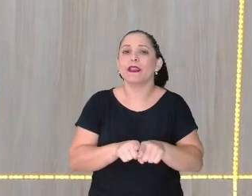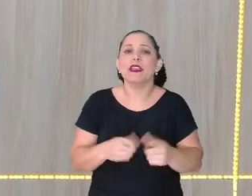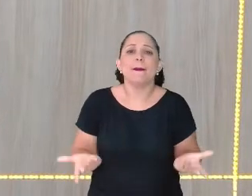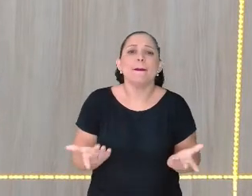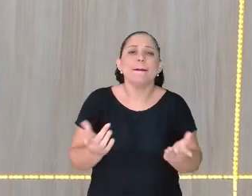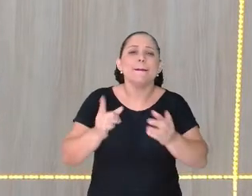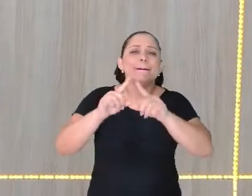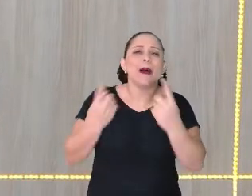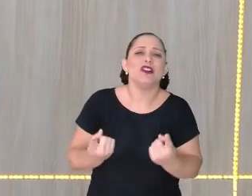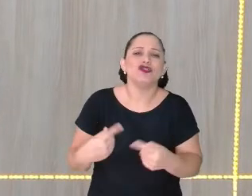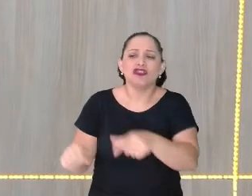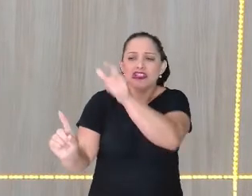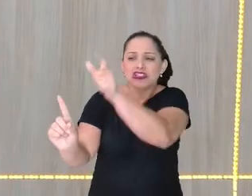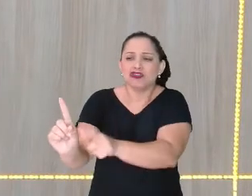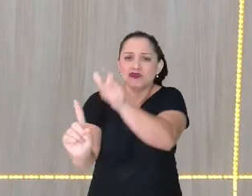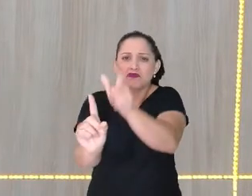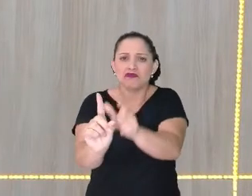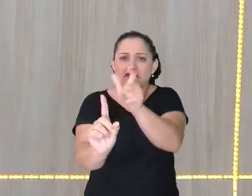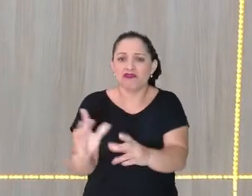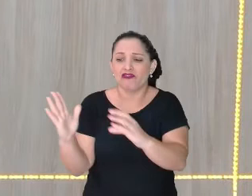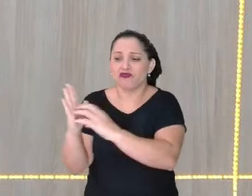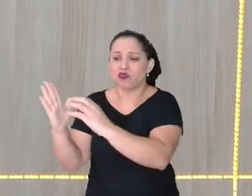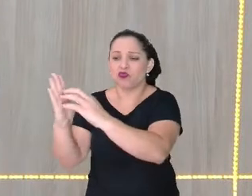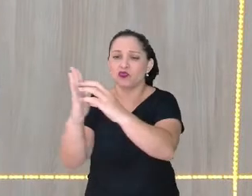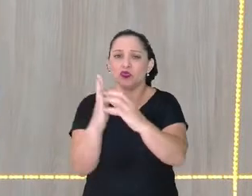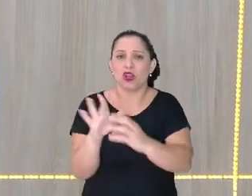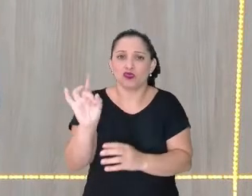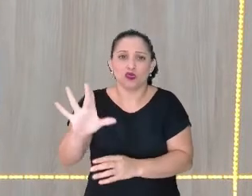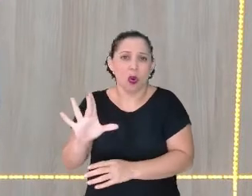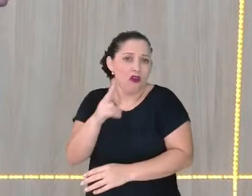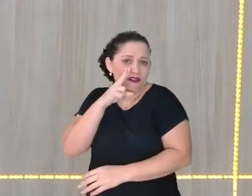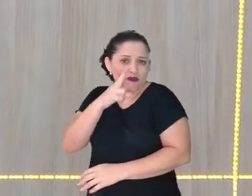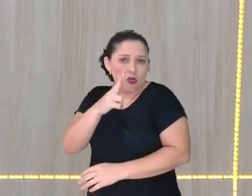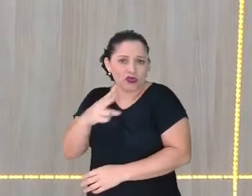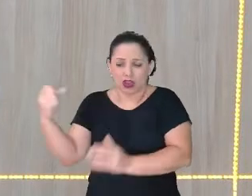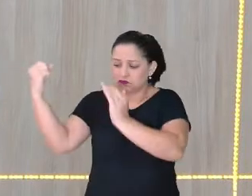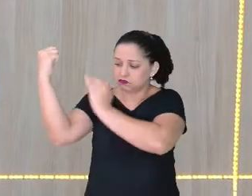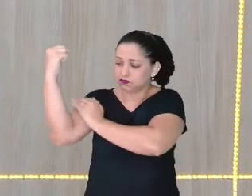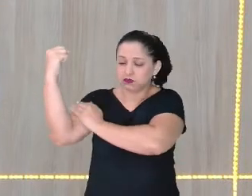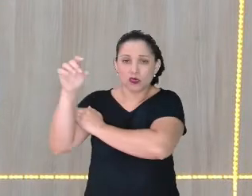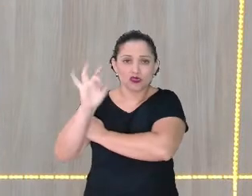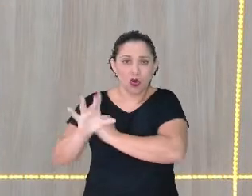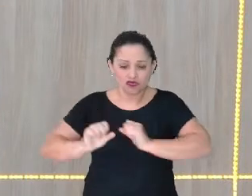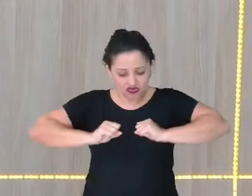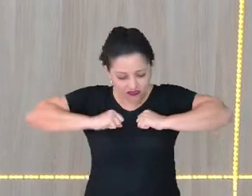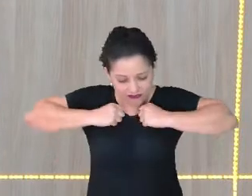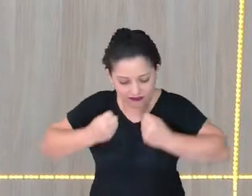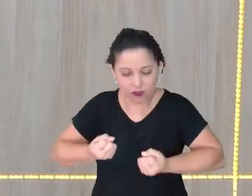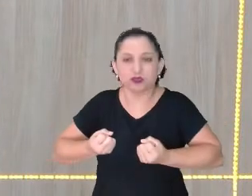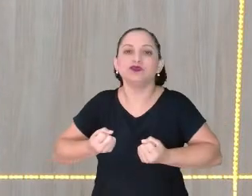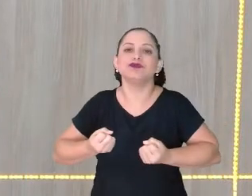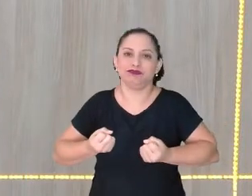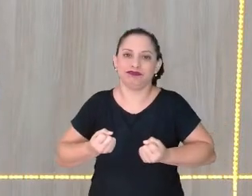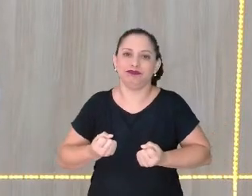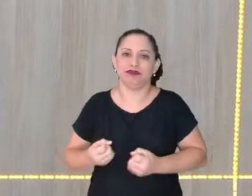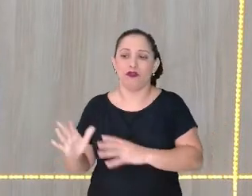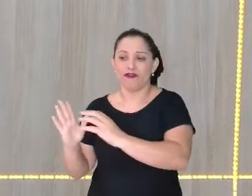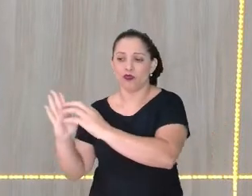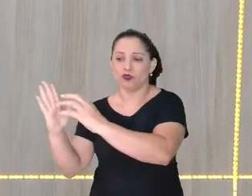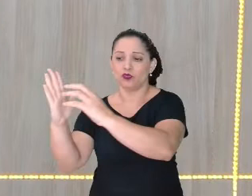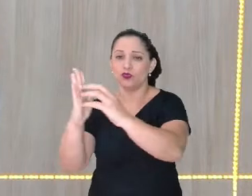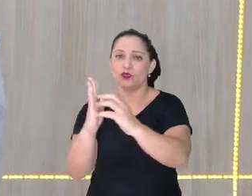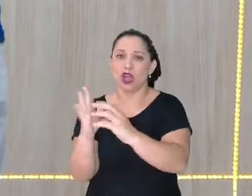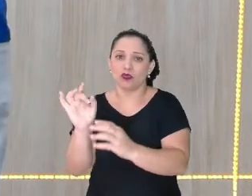trabalhador, ele é dono apenas da sua força de trabalho, tá certo? Então, o trabalhador, ele